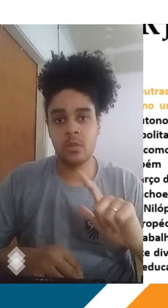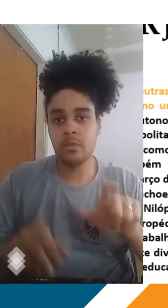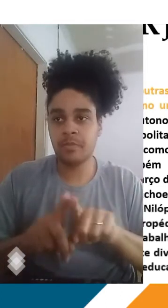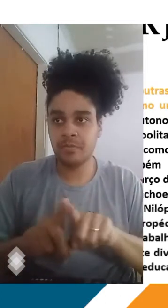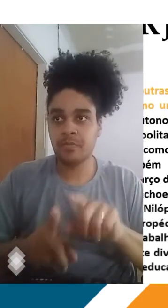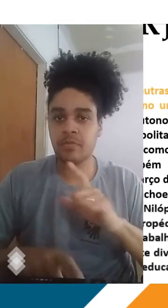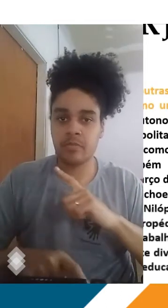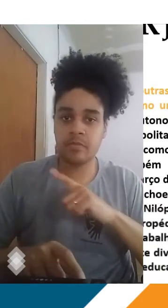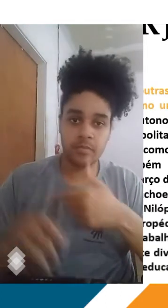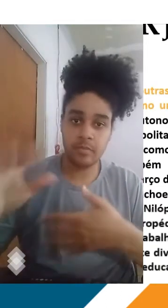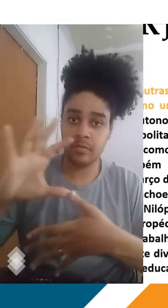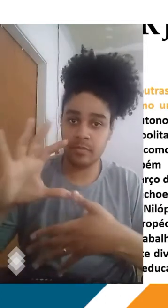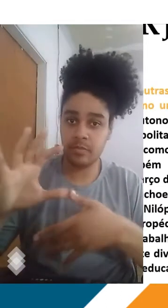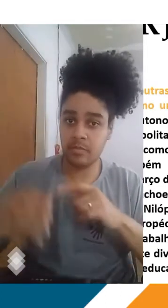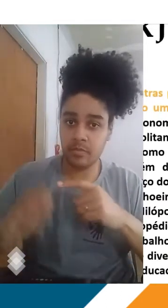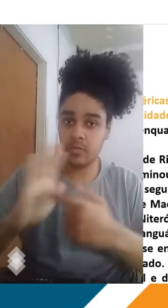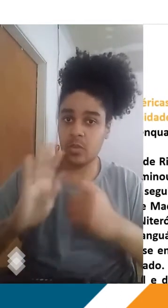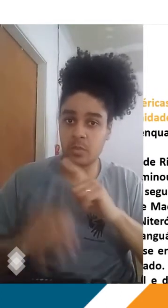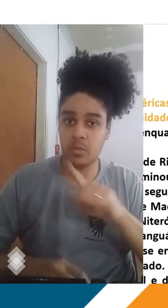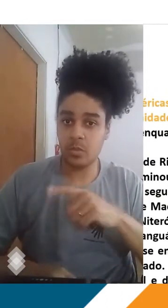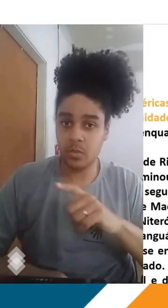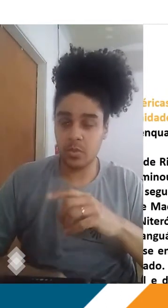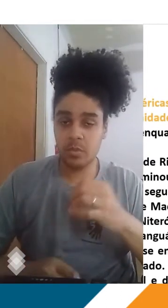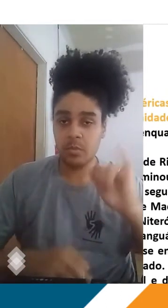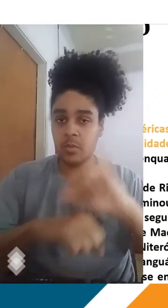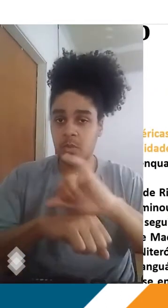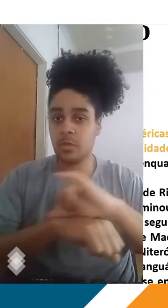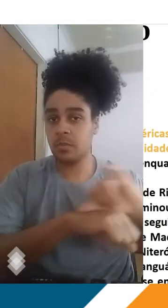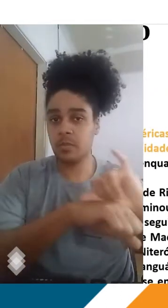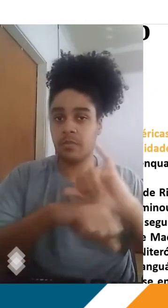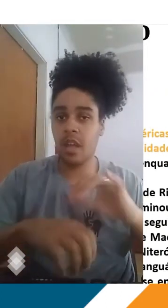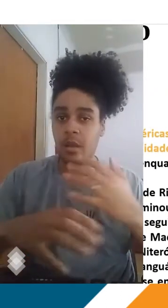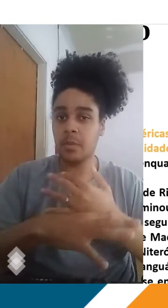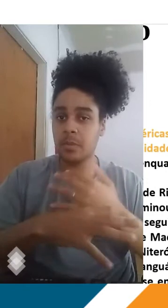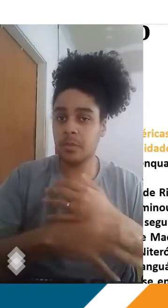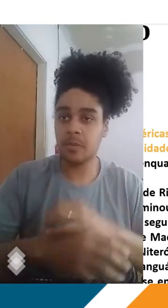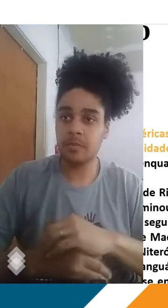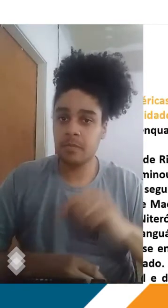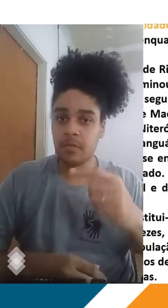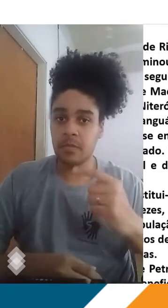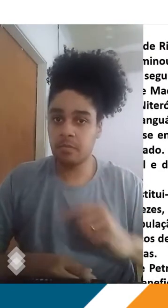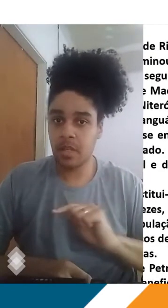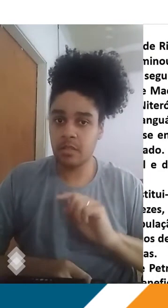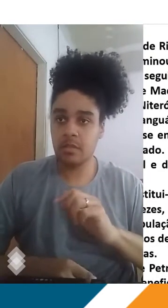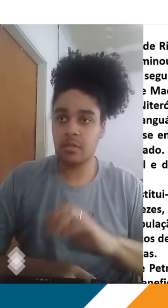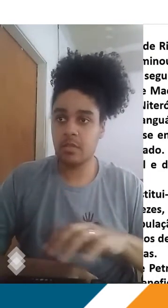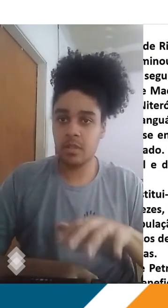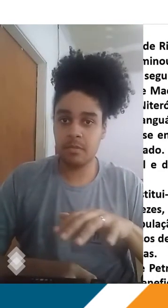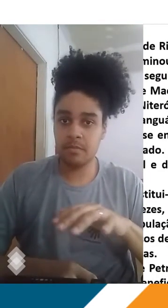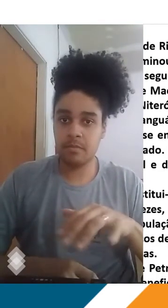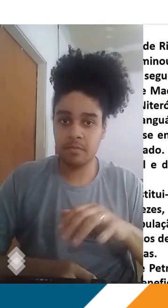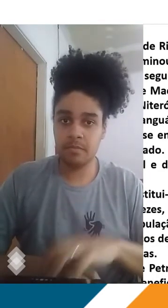aqui temos esse mapa que mostra a disposição dos municípios da região metropolitana e abaixo uma